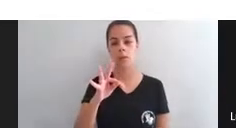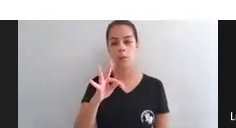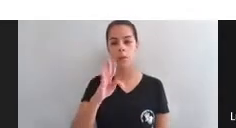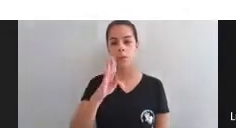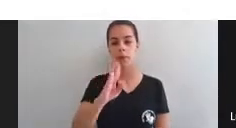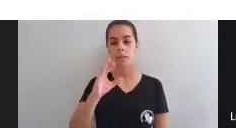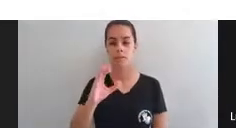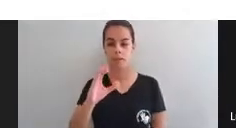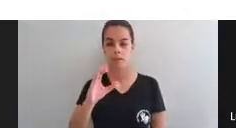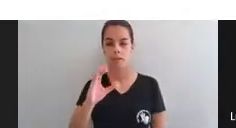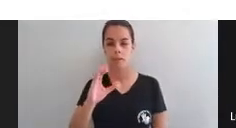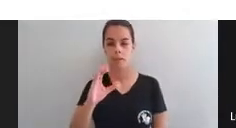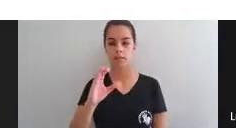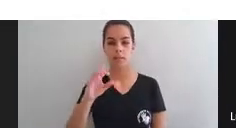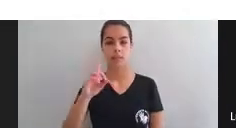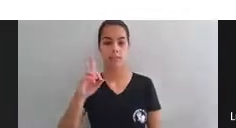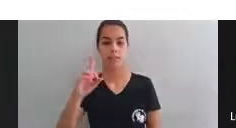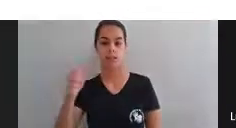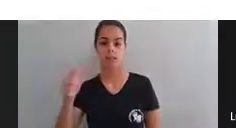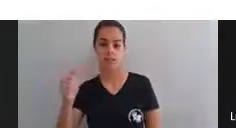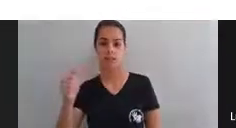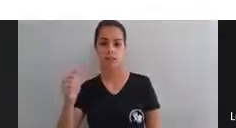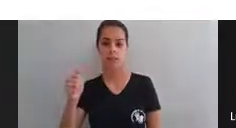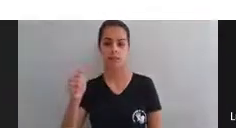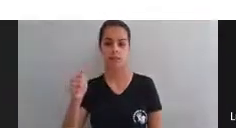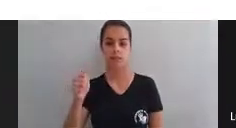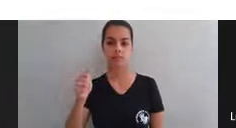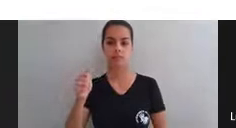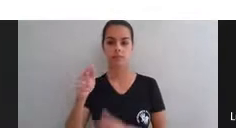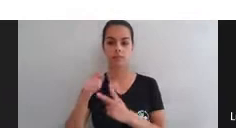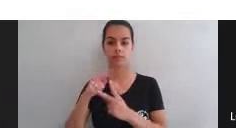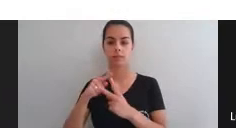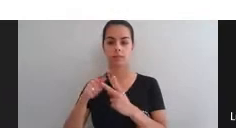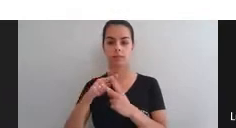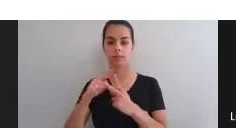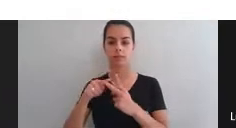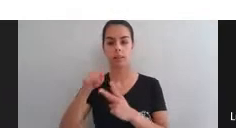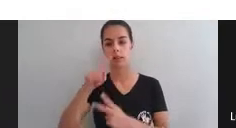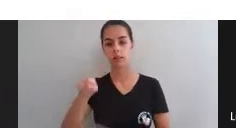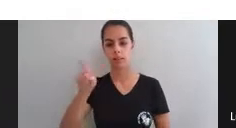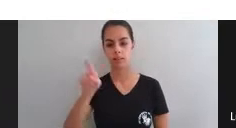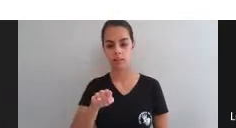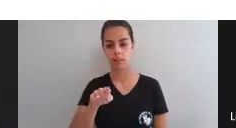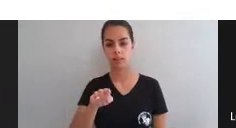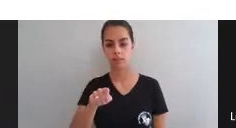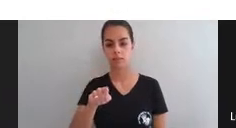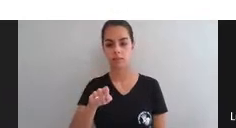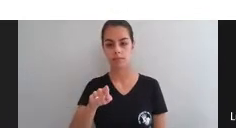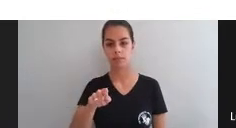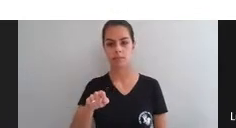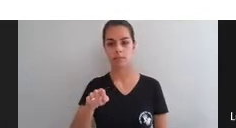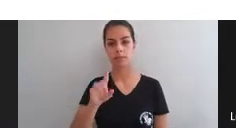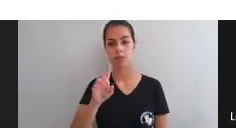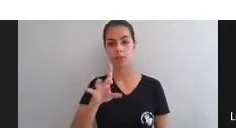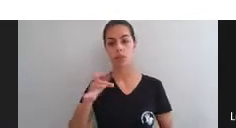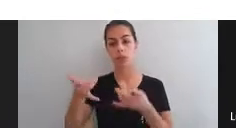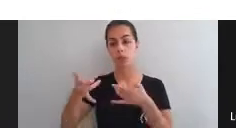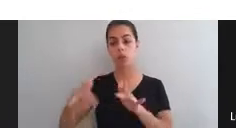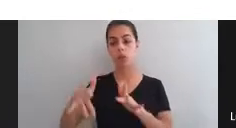DA, então esses dois termos aqui se anulam, a gente fica só com esses